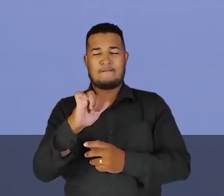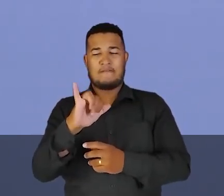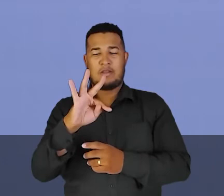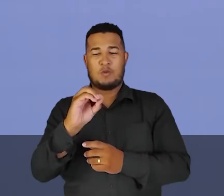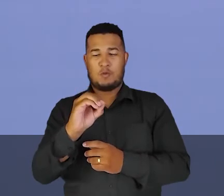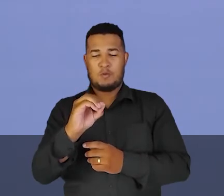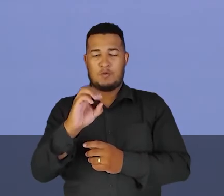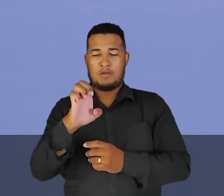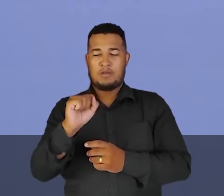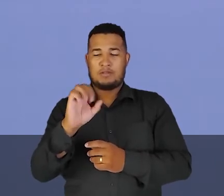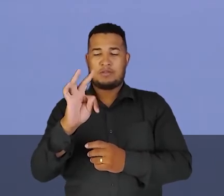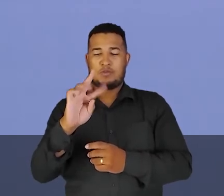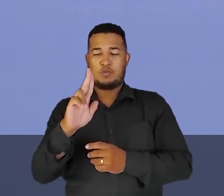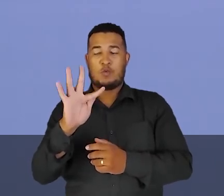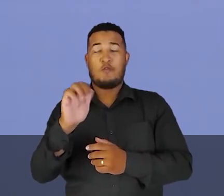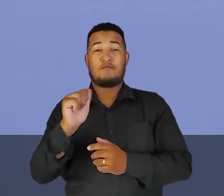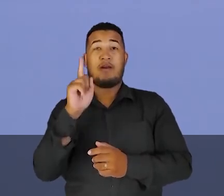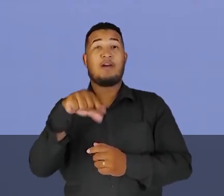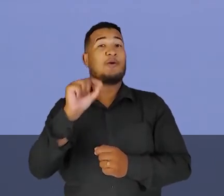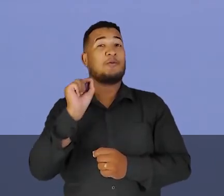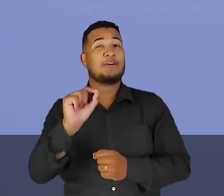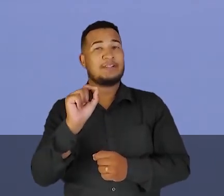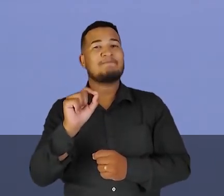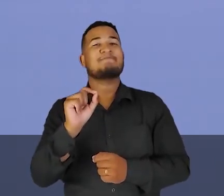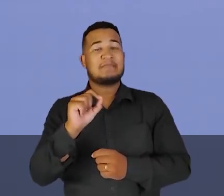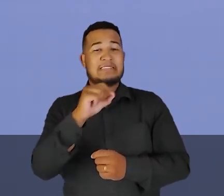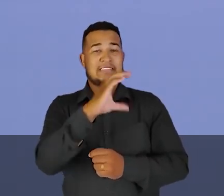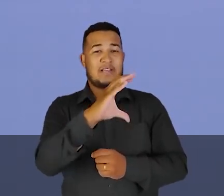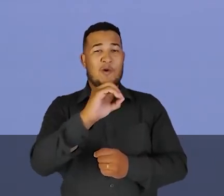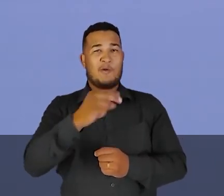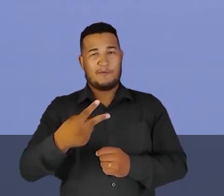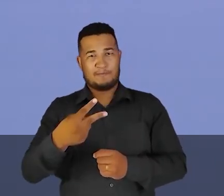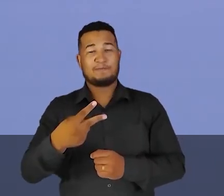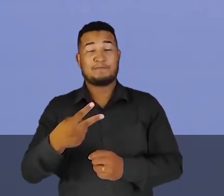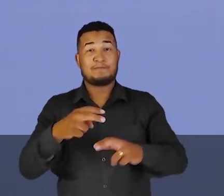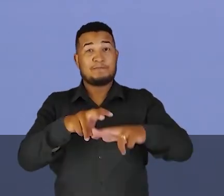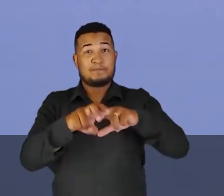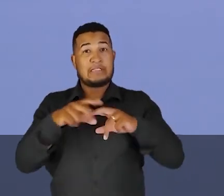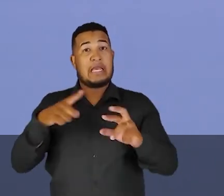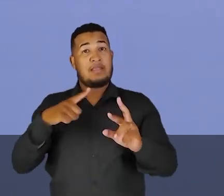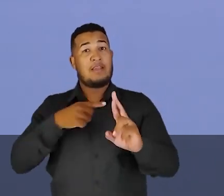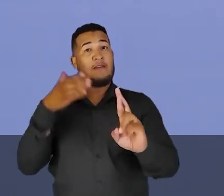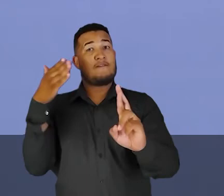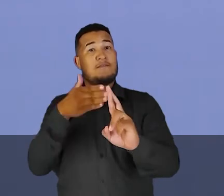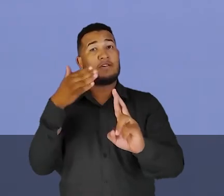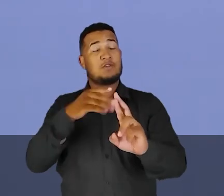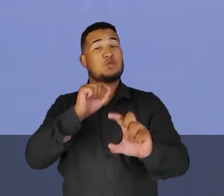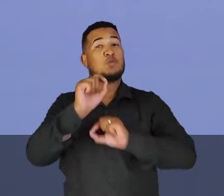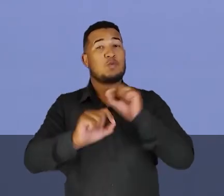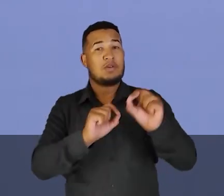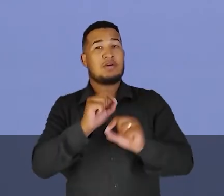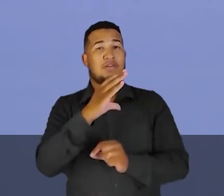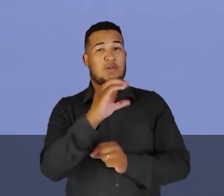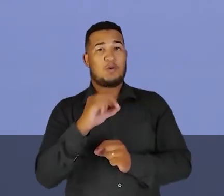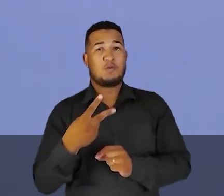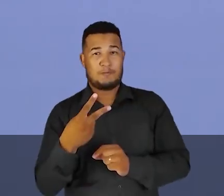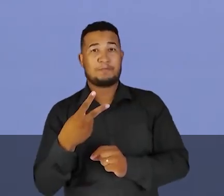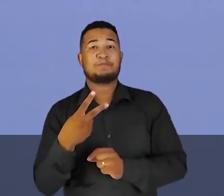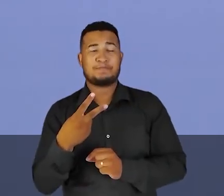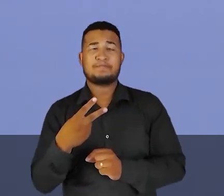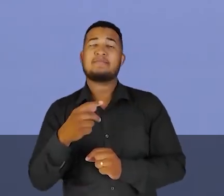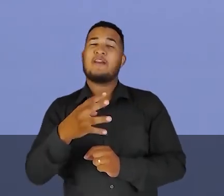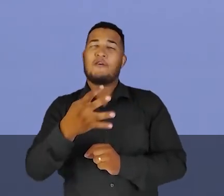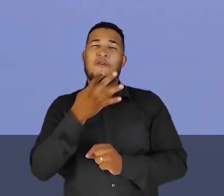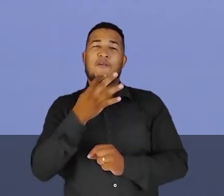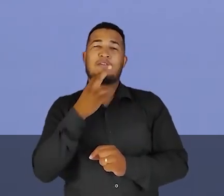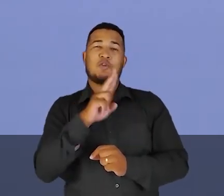o gás carbônico, né, pessoal? Então, essa tirinha, ela está fazendo uma referência ao nosso gás carbônico, tão conhecido,